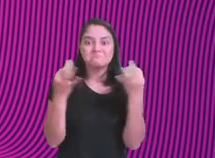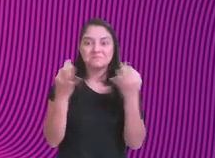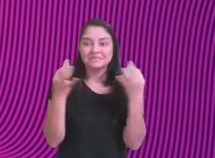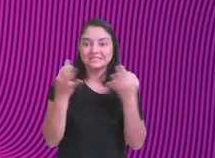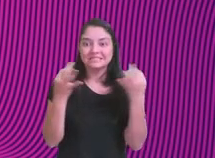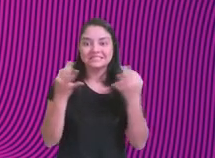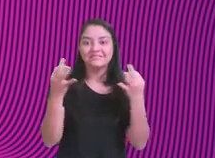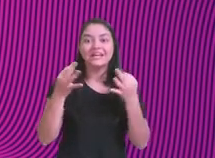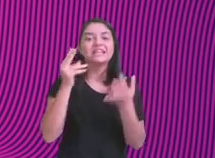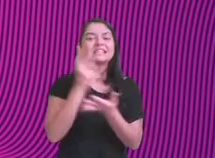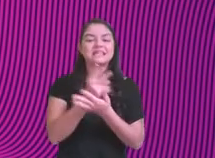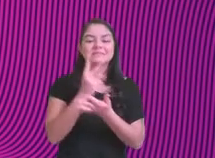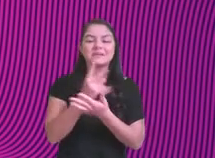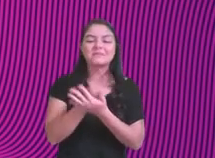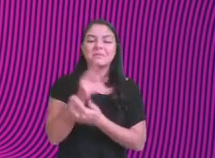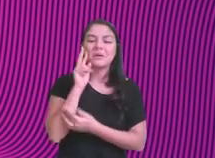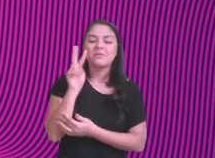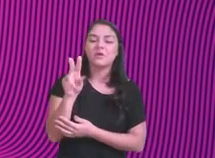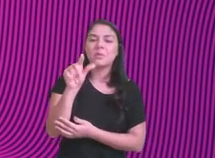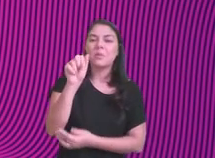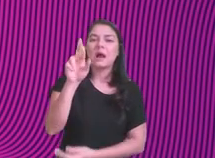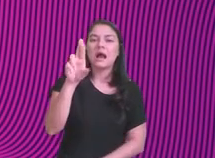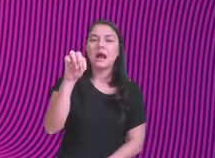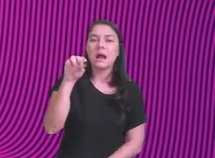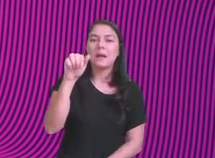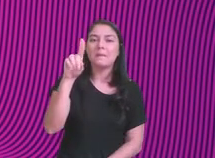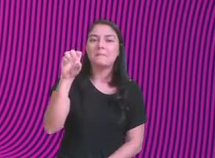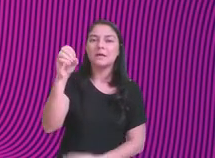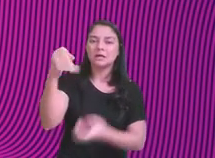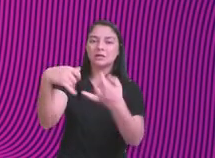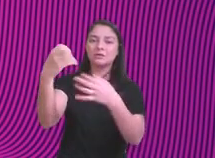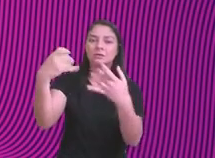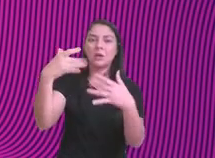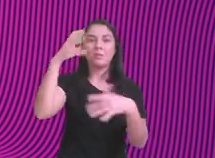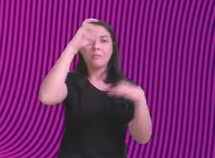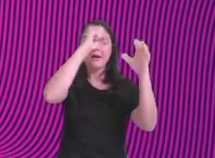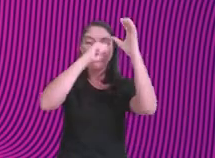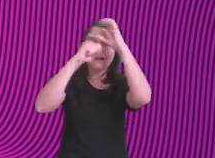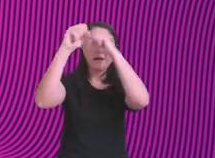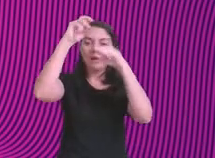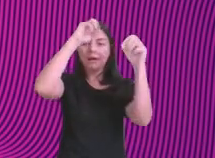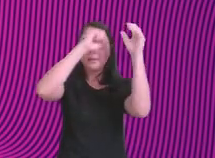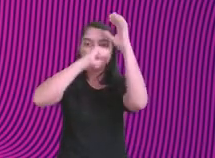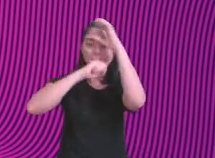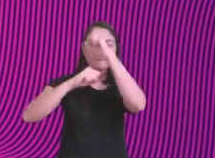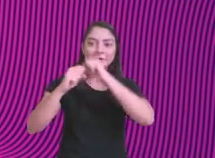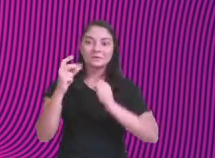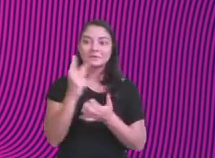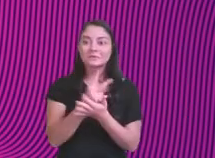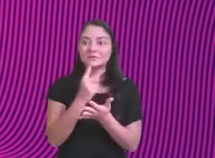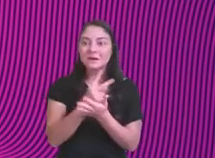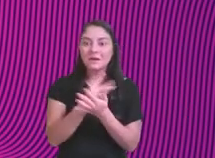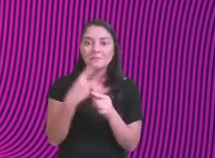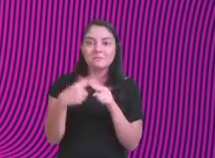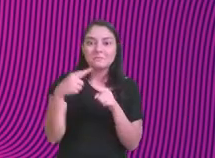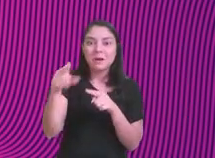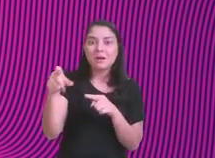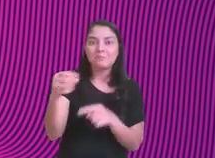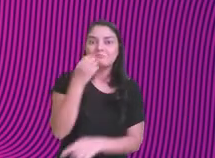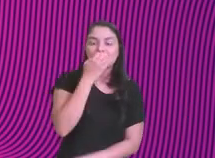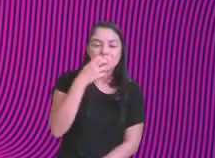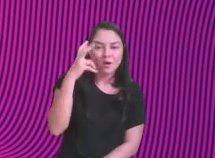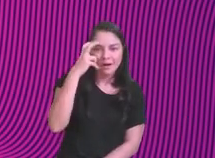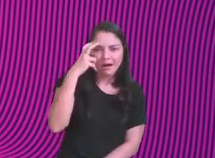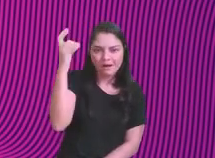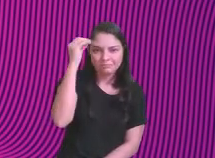assisto o Armando, a gente está sempre aprendendo mais um pouco, porque está sempre alguns passos à nossa frente, a gente tenta seguir,